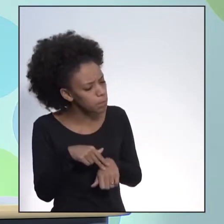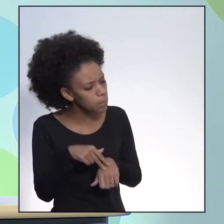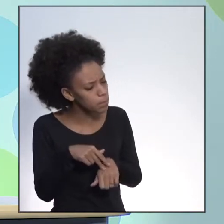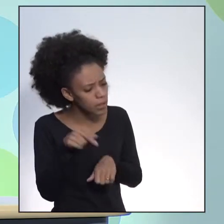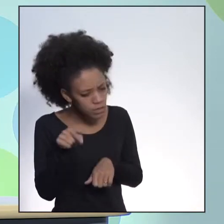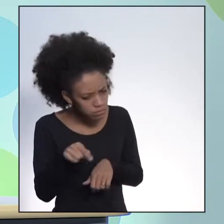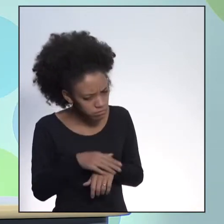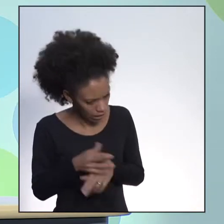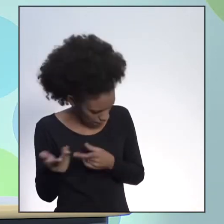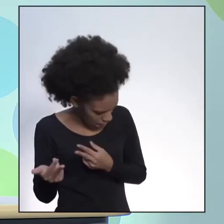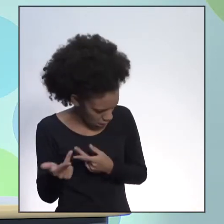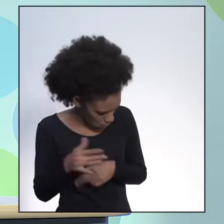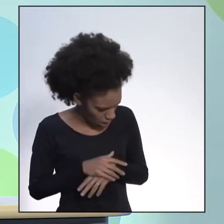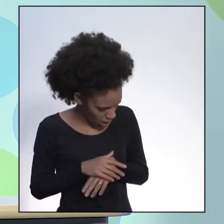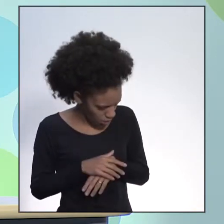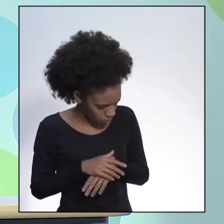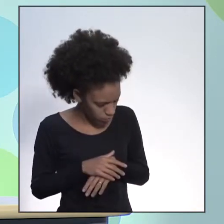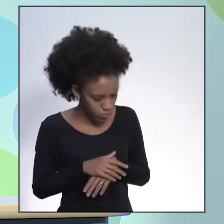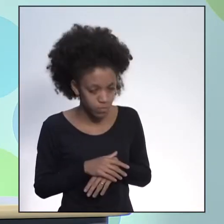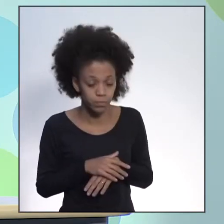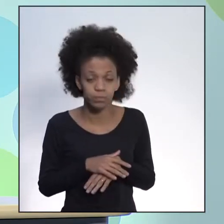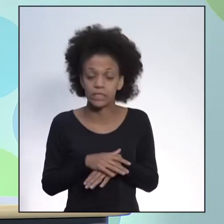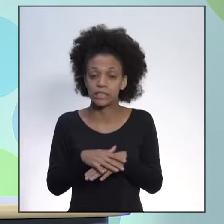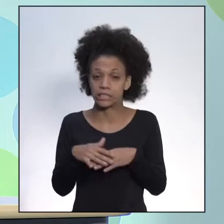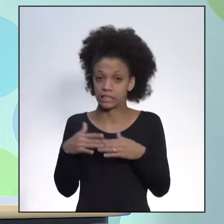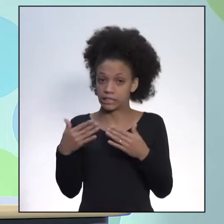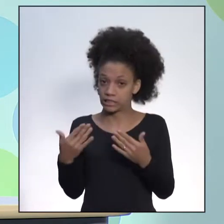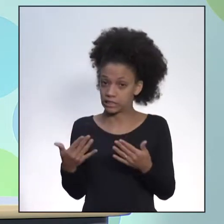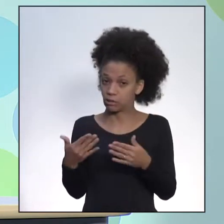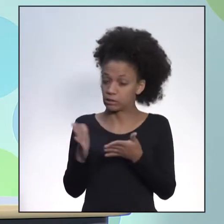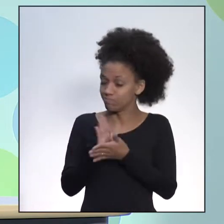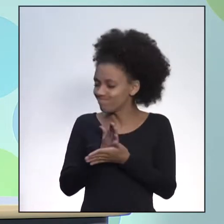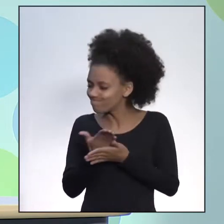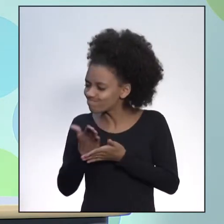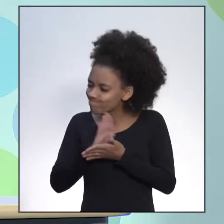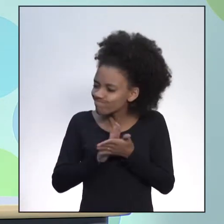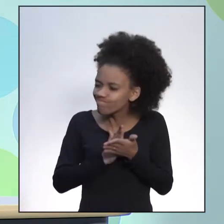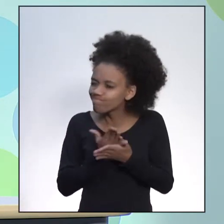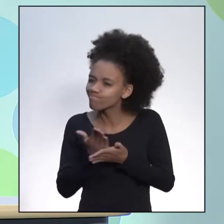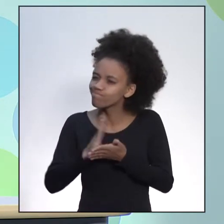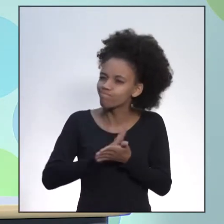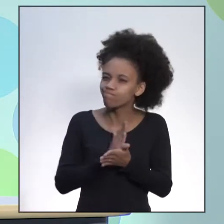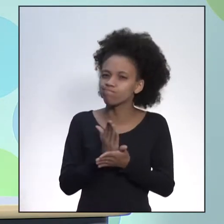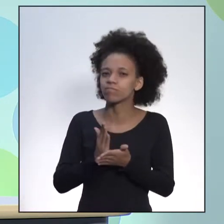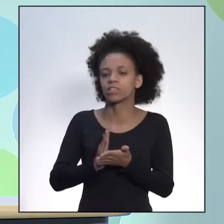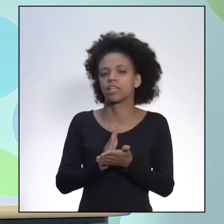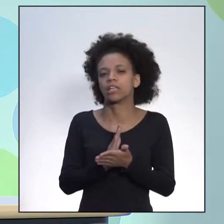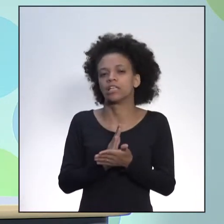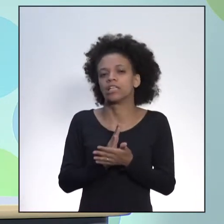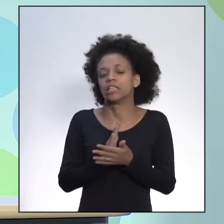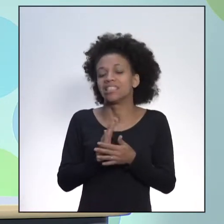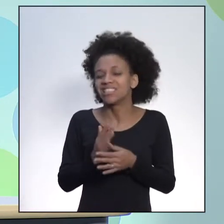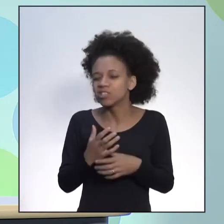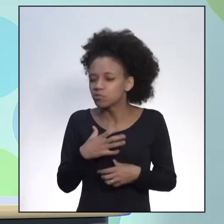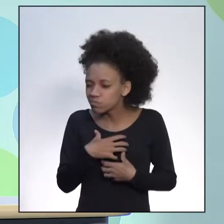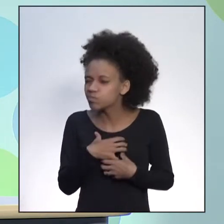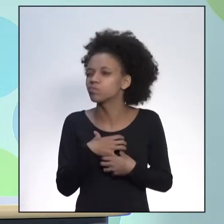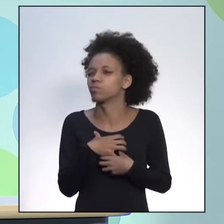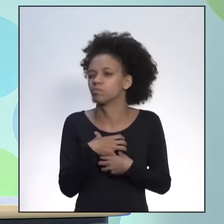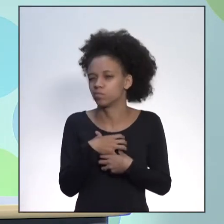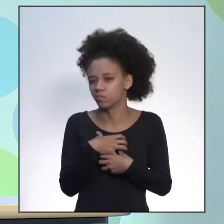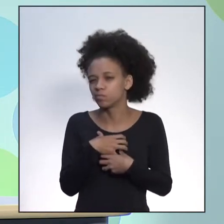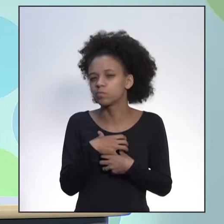Essa mesma postura? Então, assim, é um incômodo que eu acabo sentindo